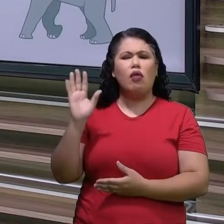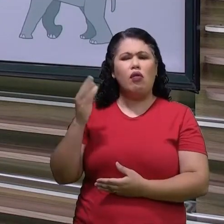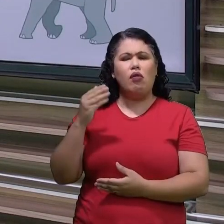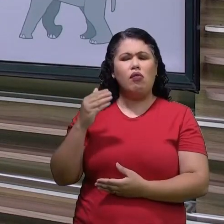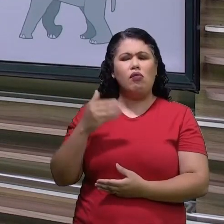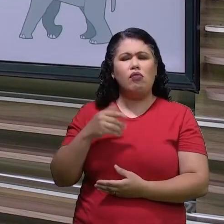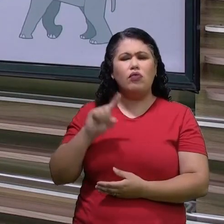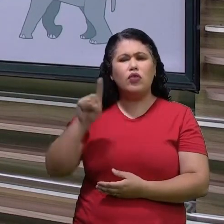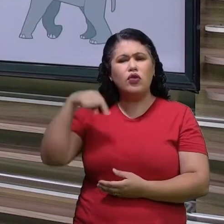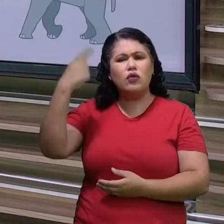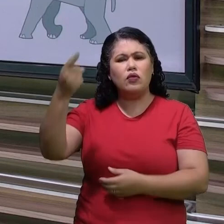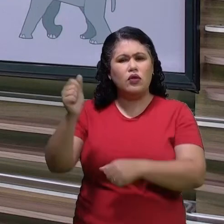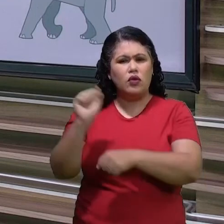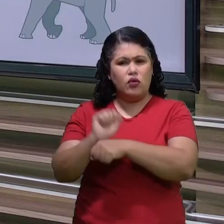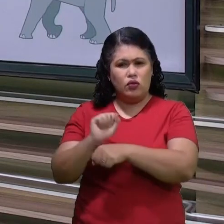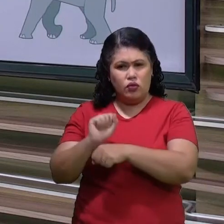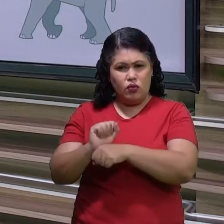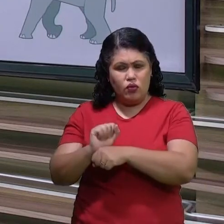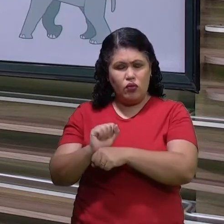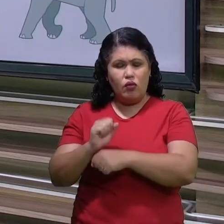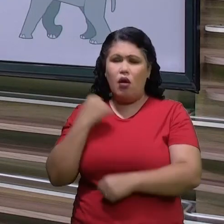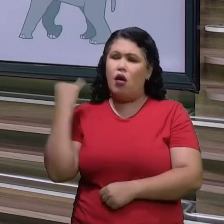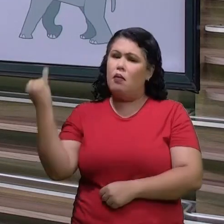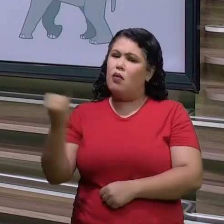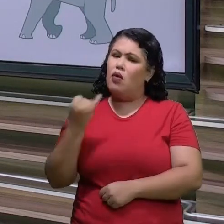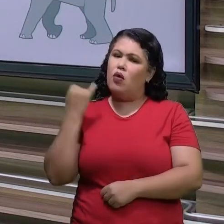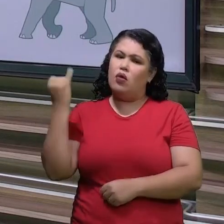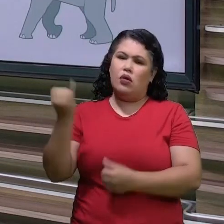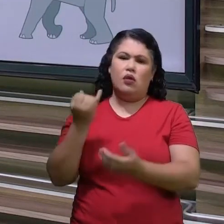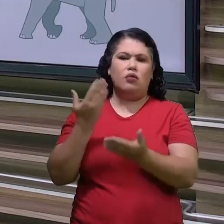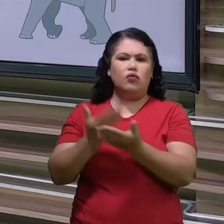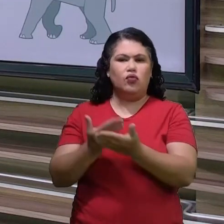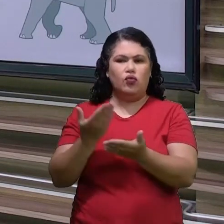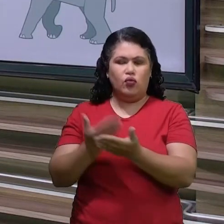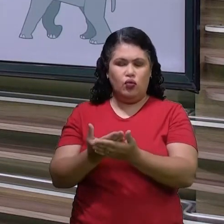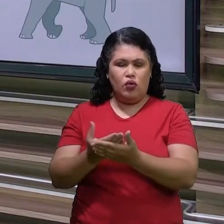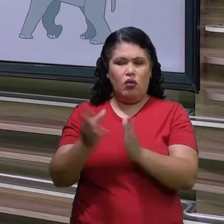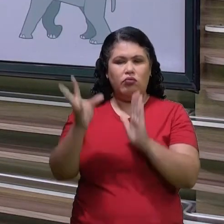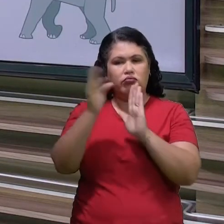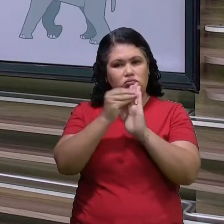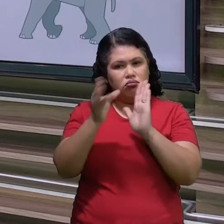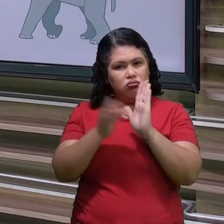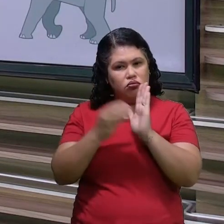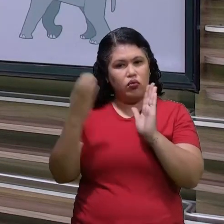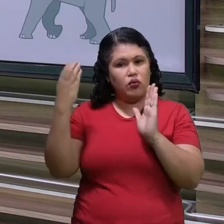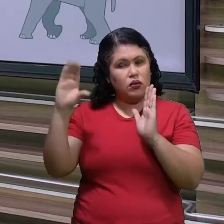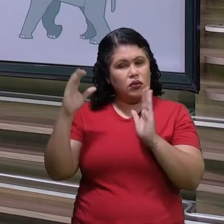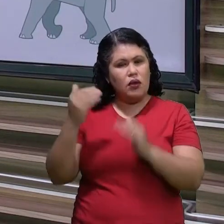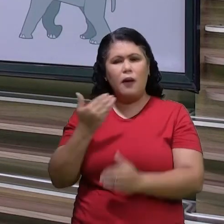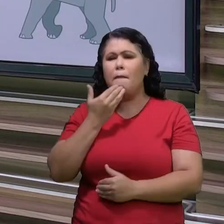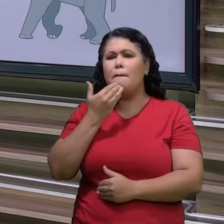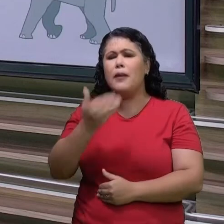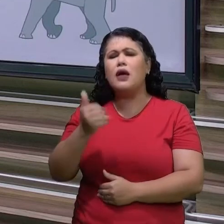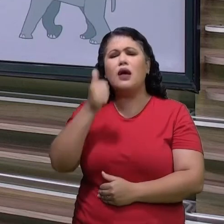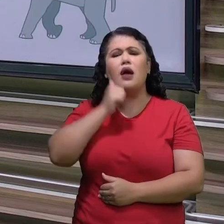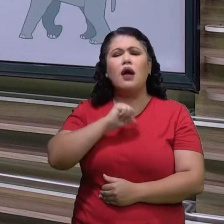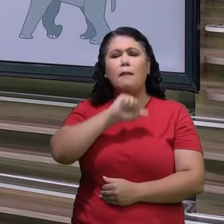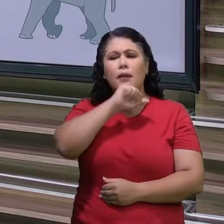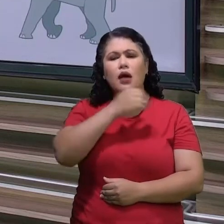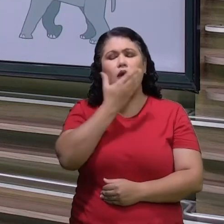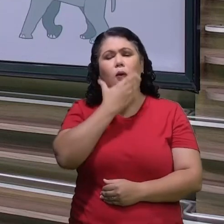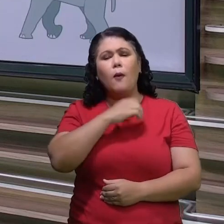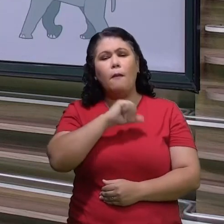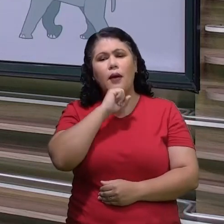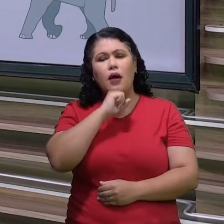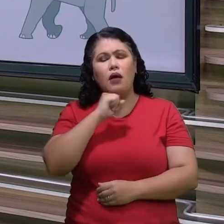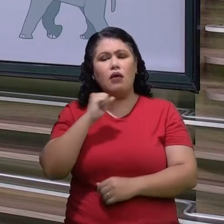vocês a importância de fazer esse estudo, revisitar esses conteúdos, Peçam para os pais fazerem esse